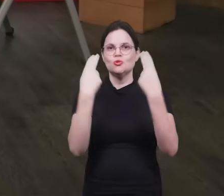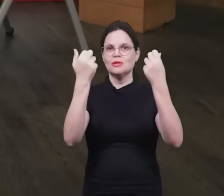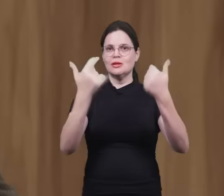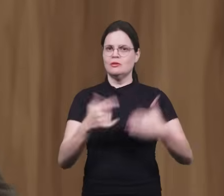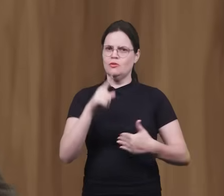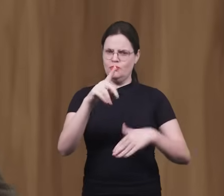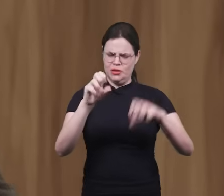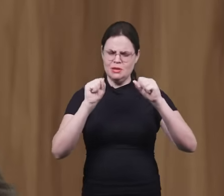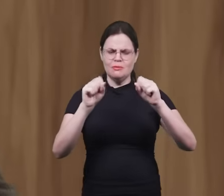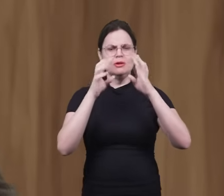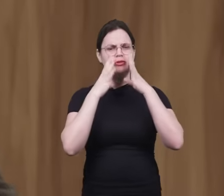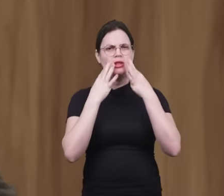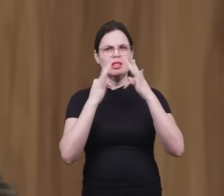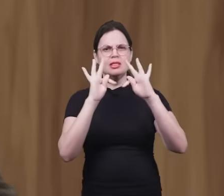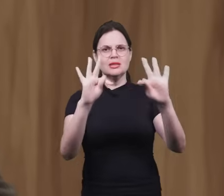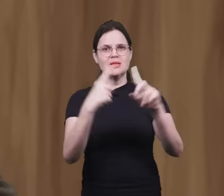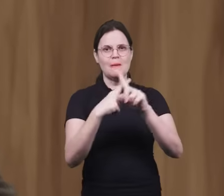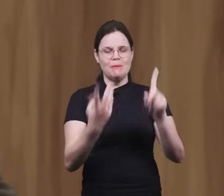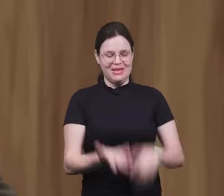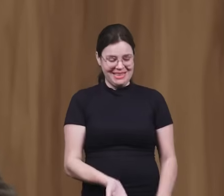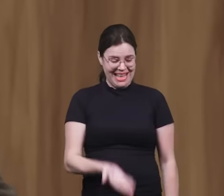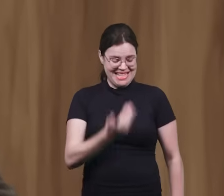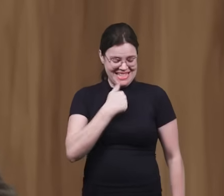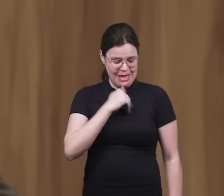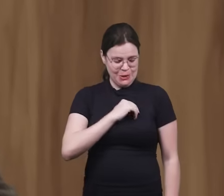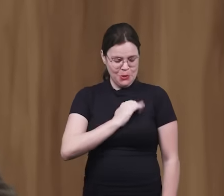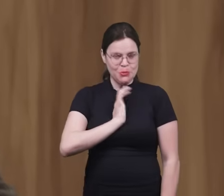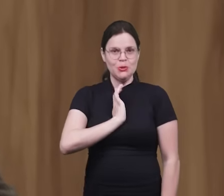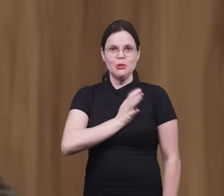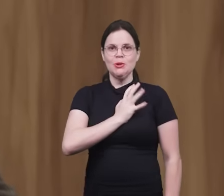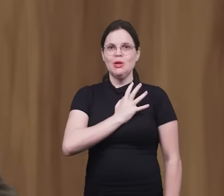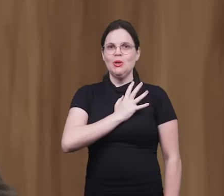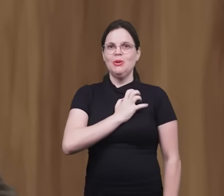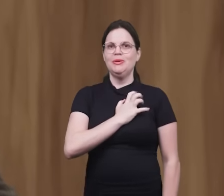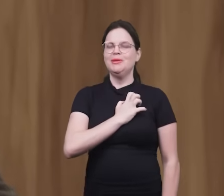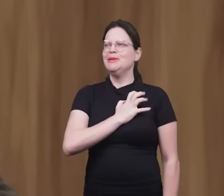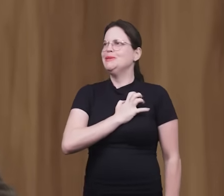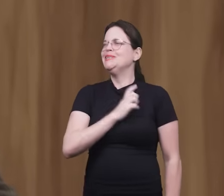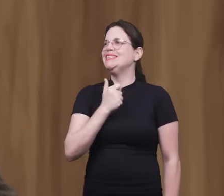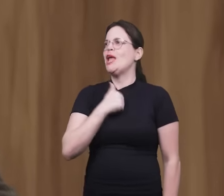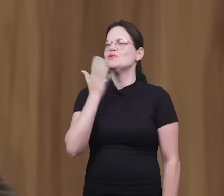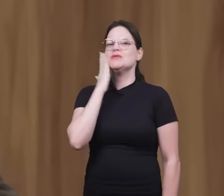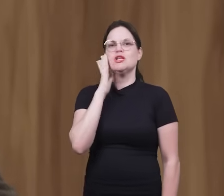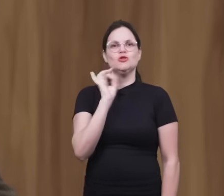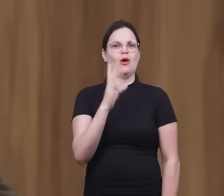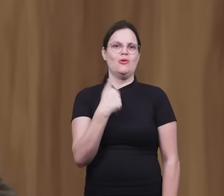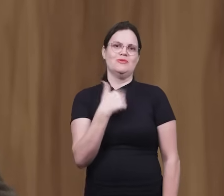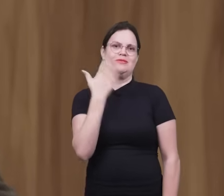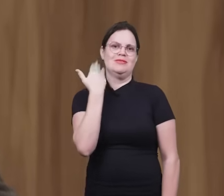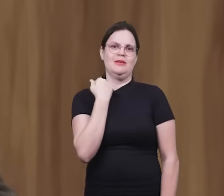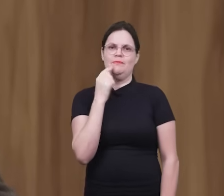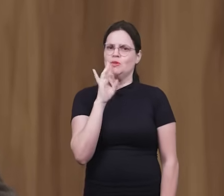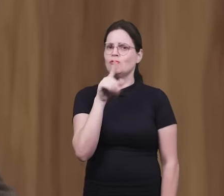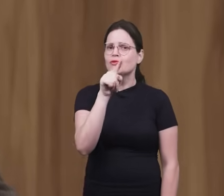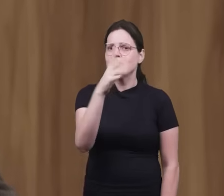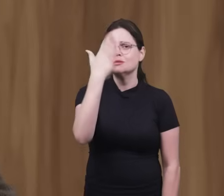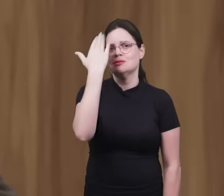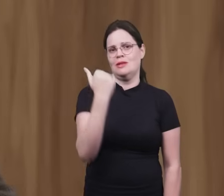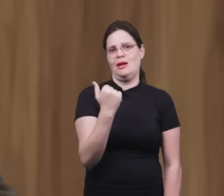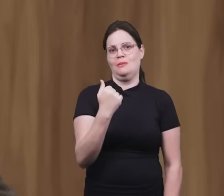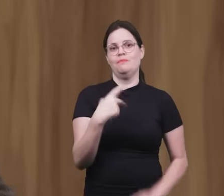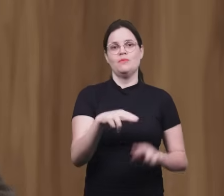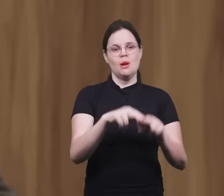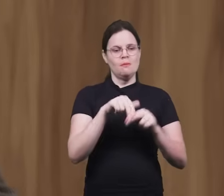pode testemunhar, mas aquilo que está dentro de nós, só você sabe o que Deus fez. É por isso que o mundo,